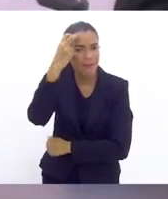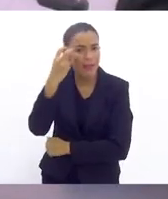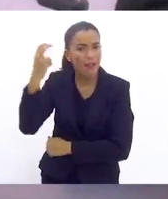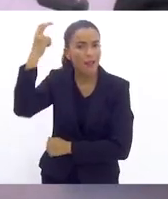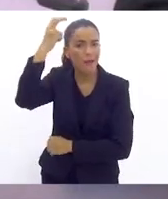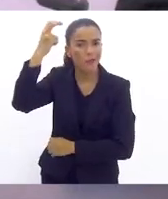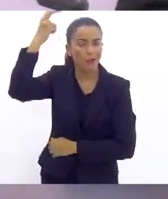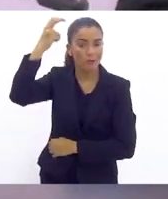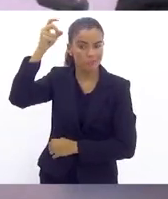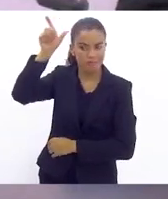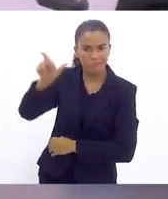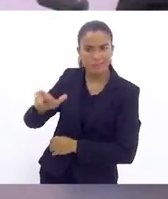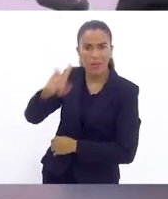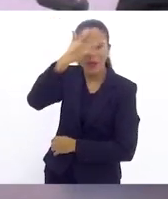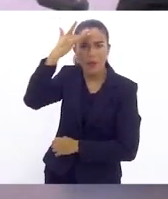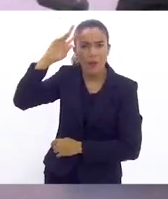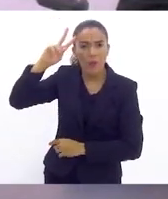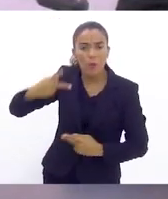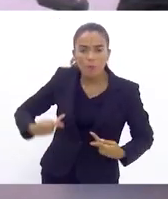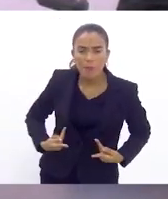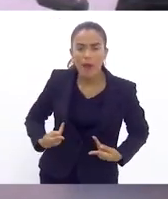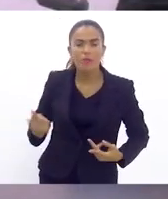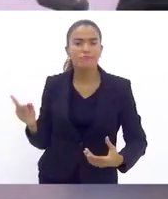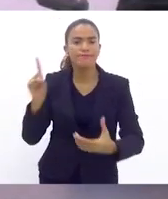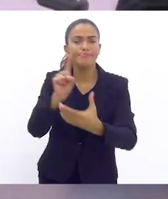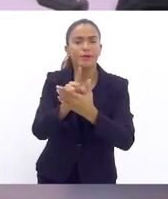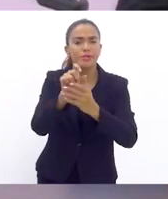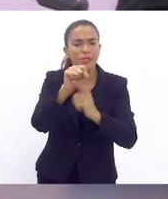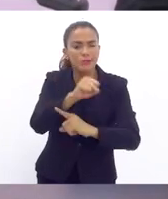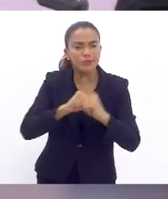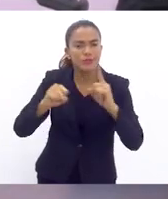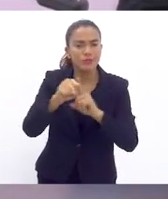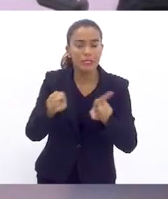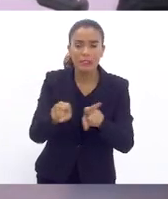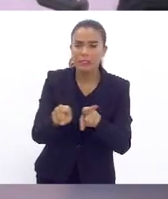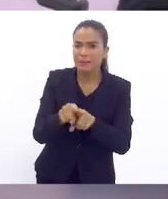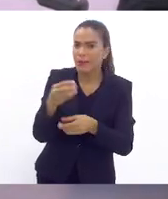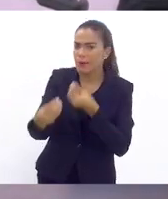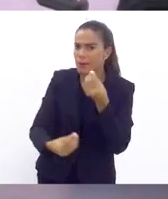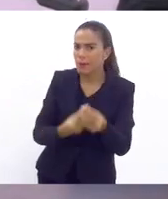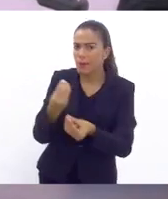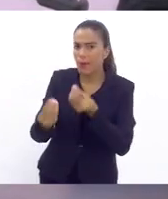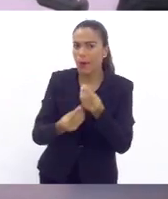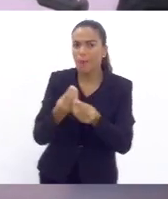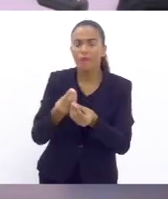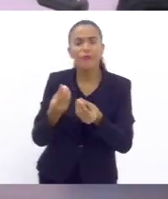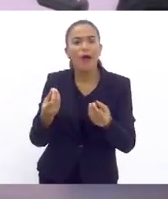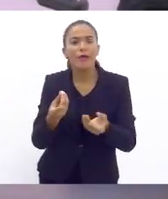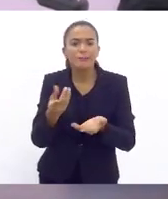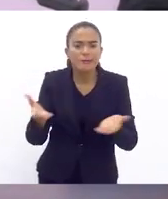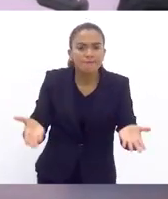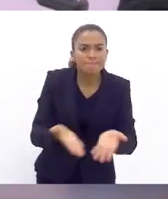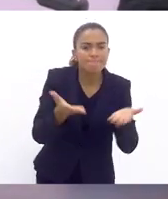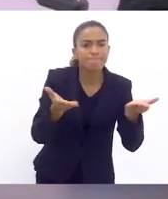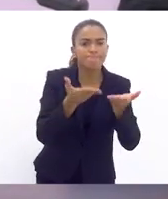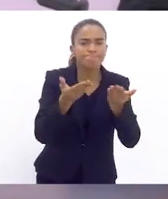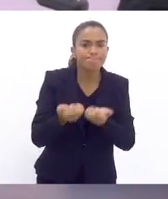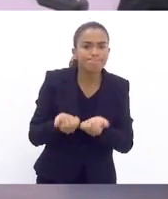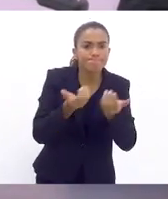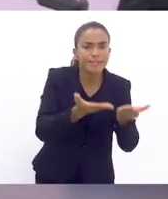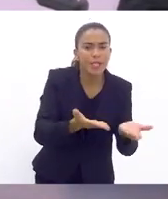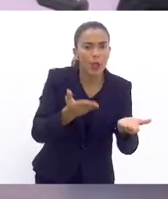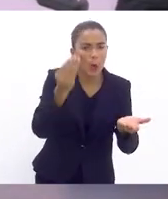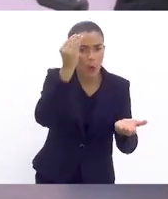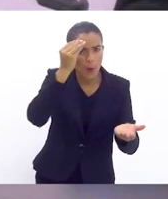desse ser humano que a gente está colocando na sociedade além de como vai ser dada essa conclusão desse conhecimento então